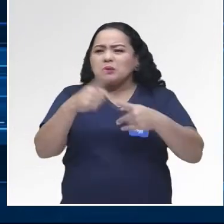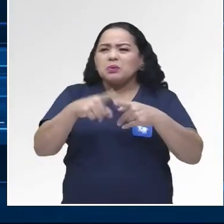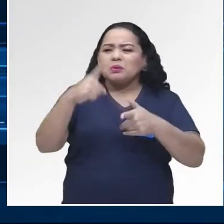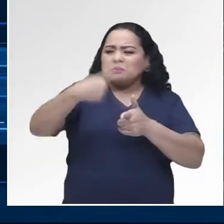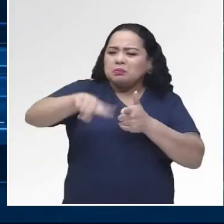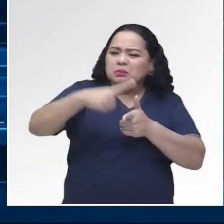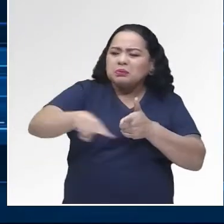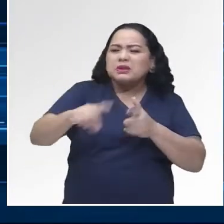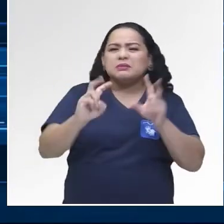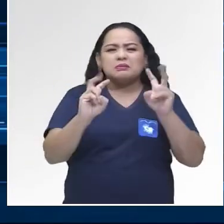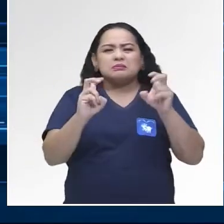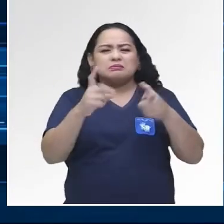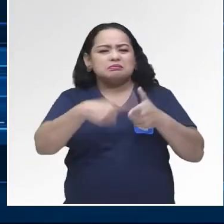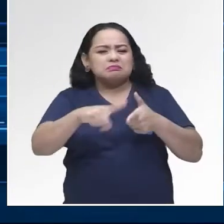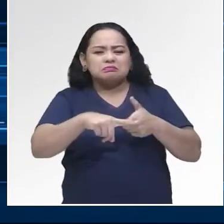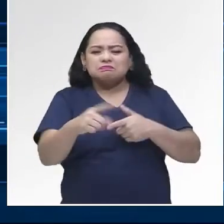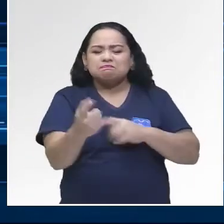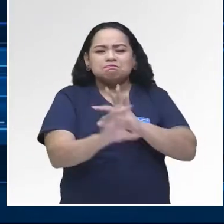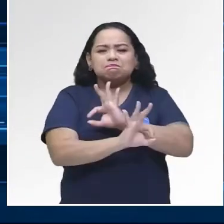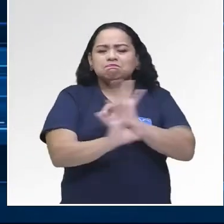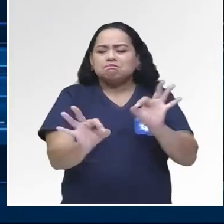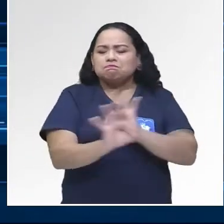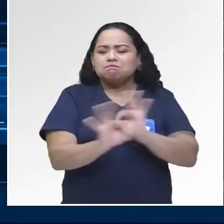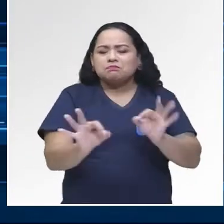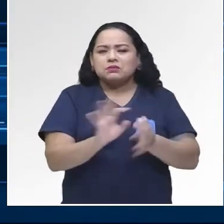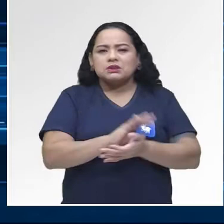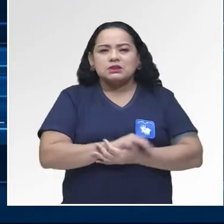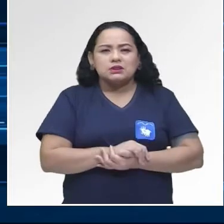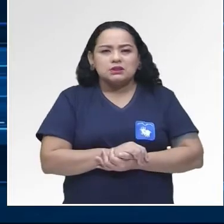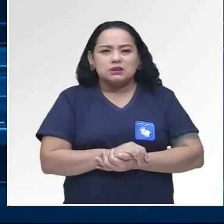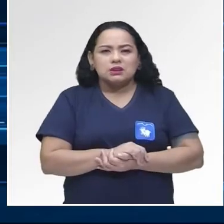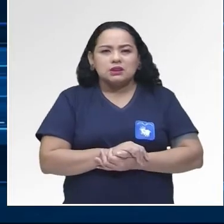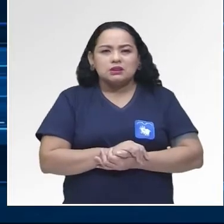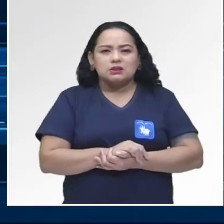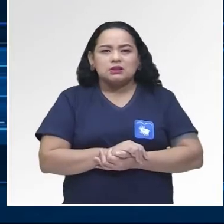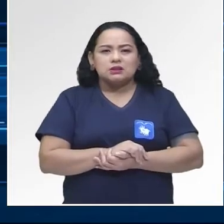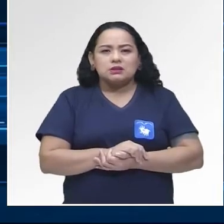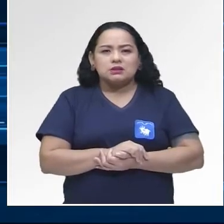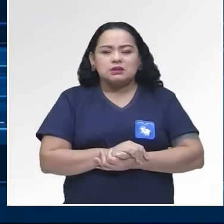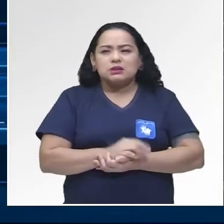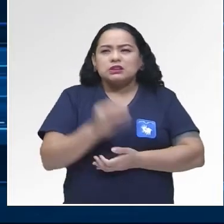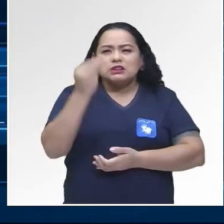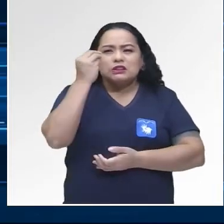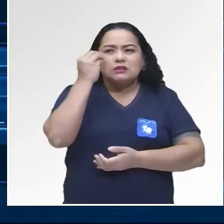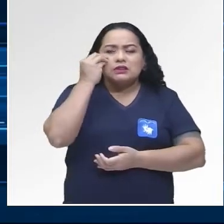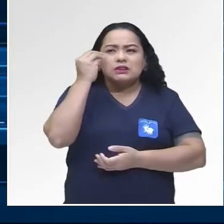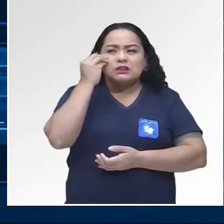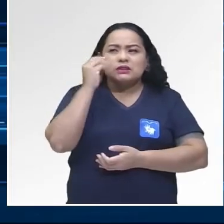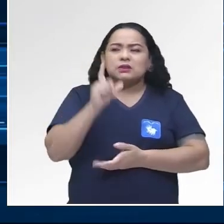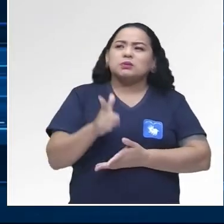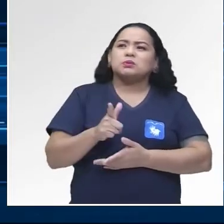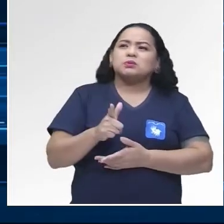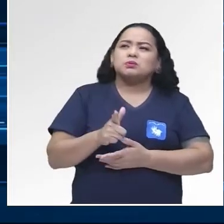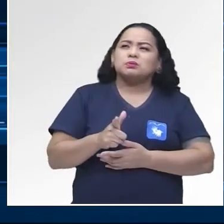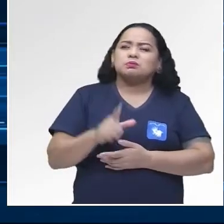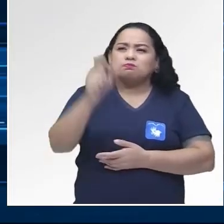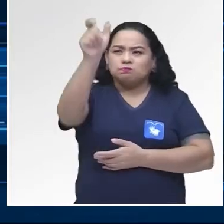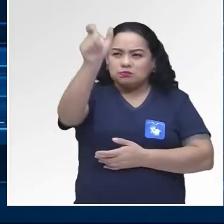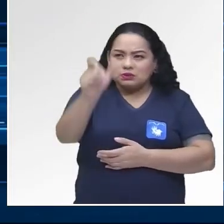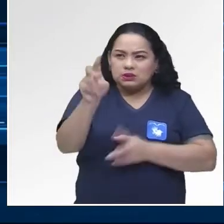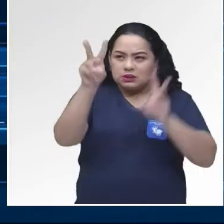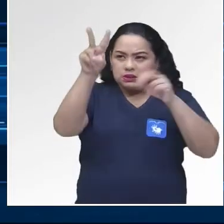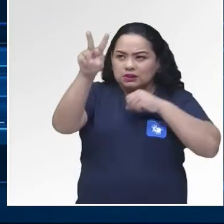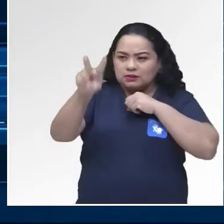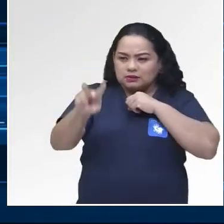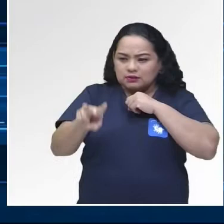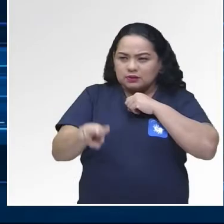problema. Né? Ele não estabelece uma visão do que vê. Ele não